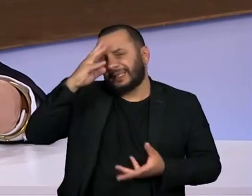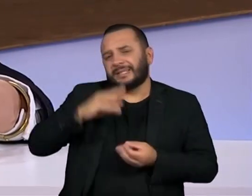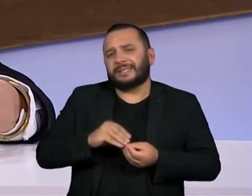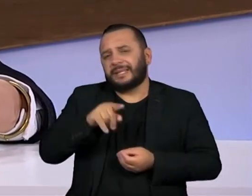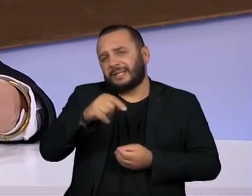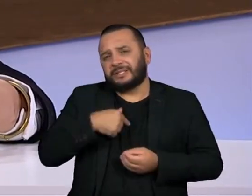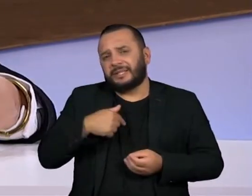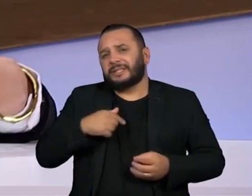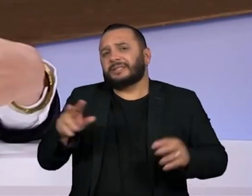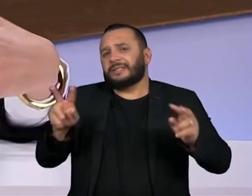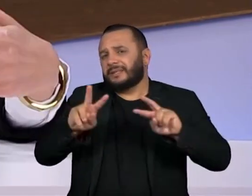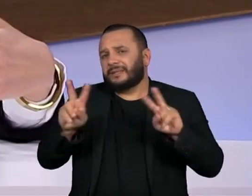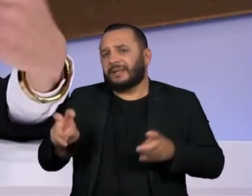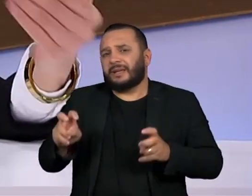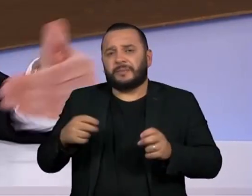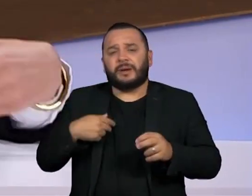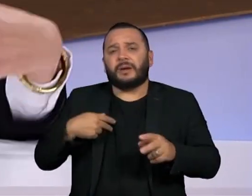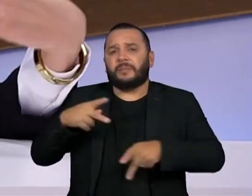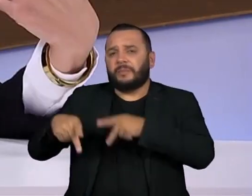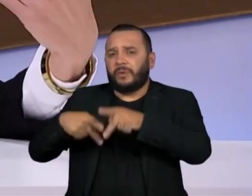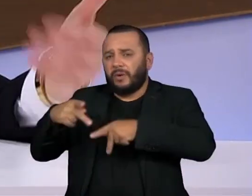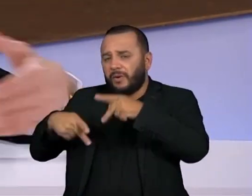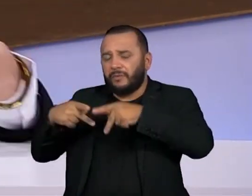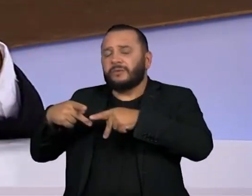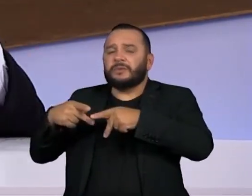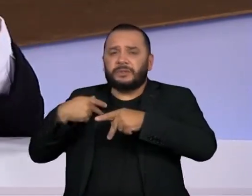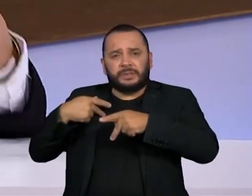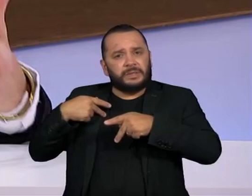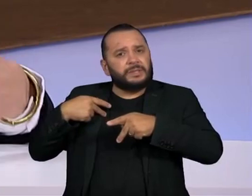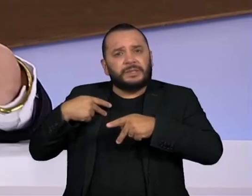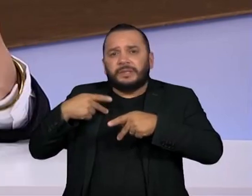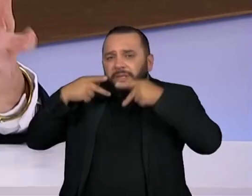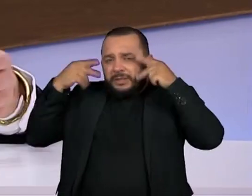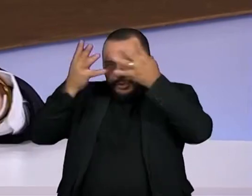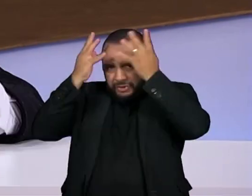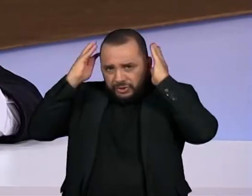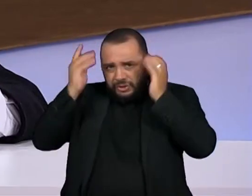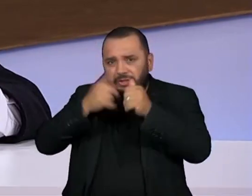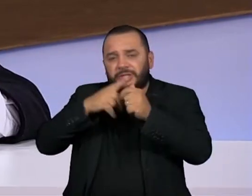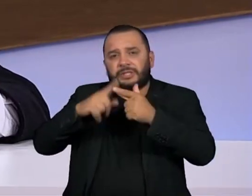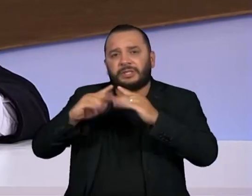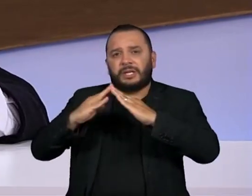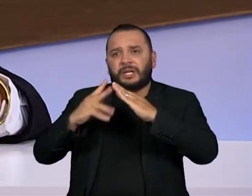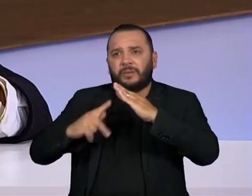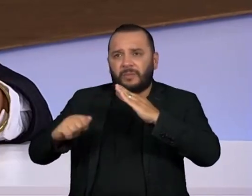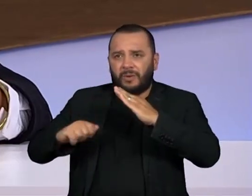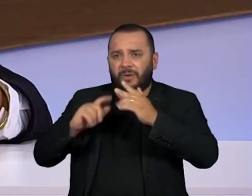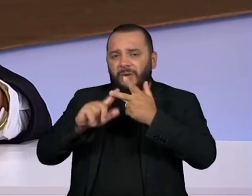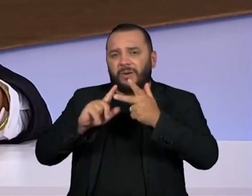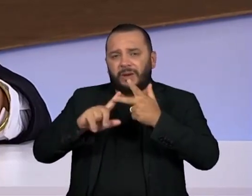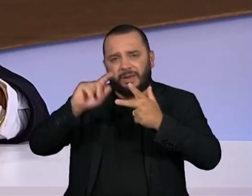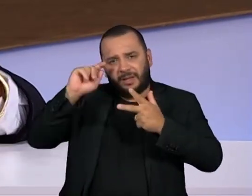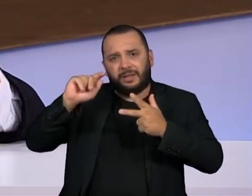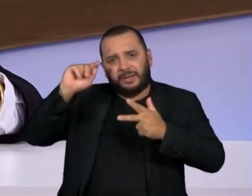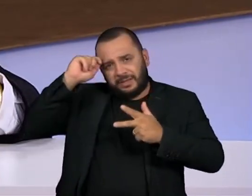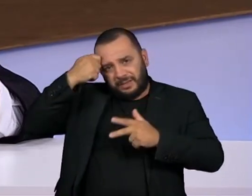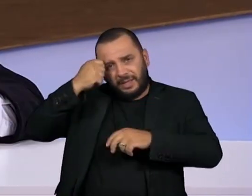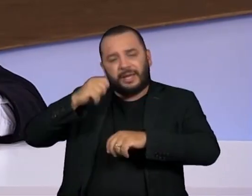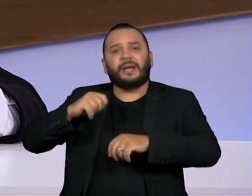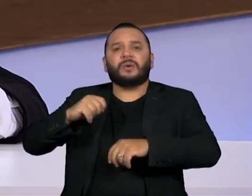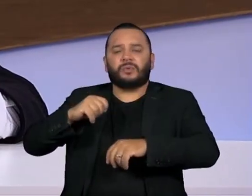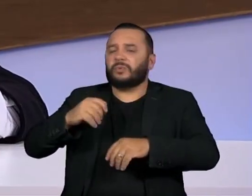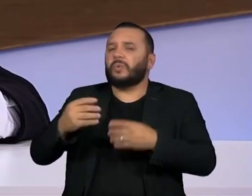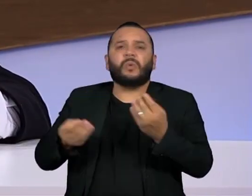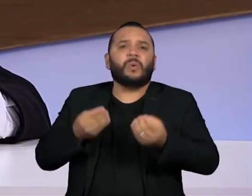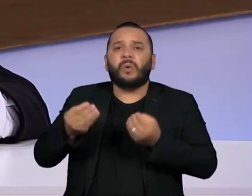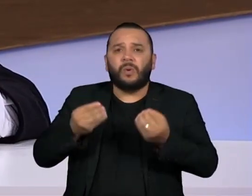tema especificamente das populações indígenas, quilombolas, população negra de maneira geral, o tema do racismo climático associado ao